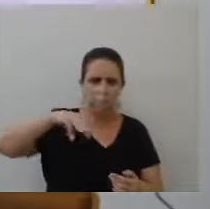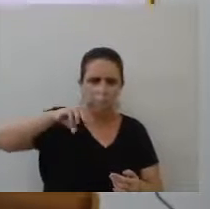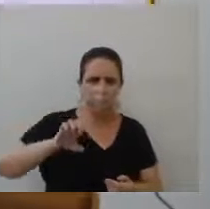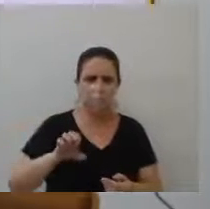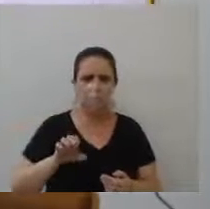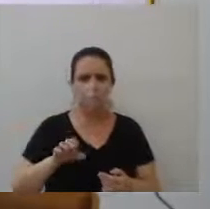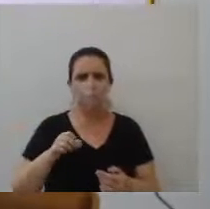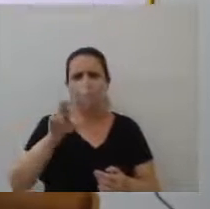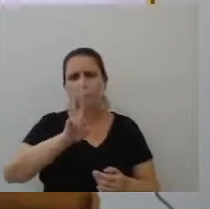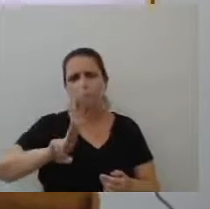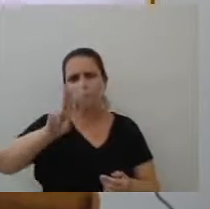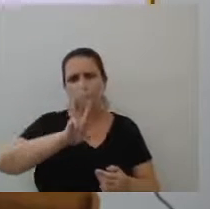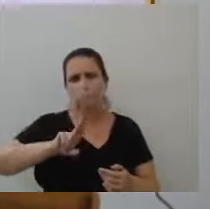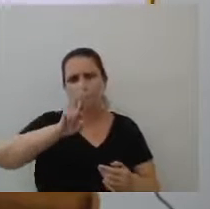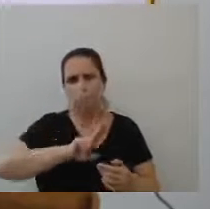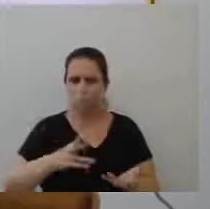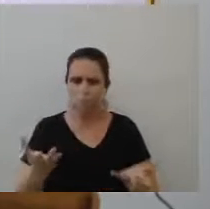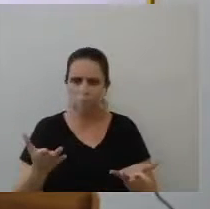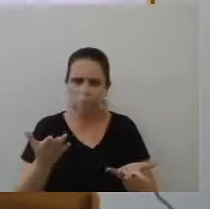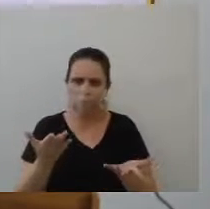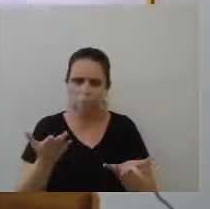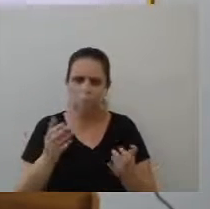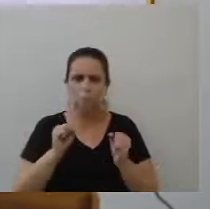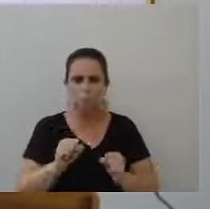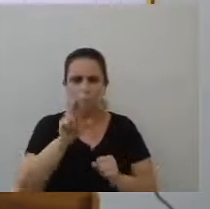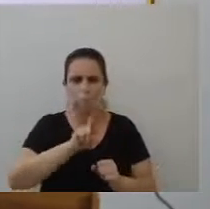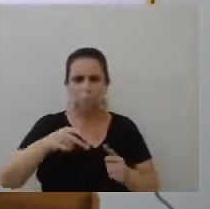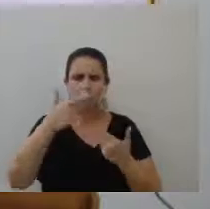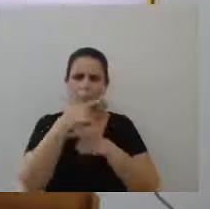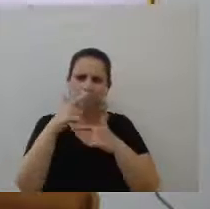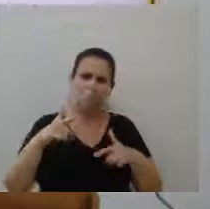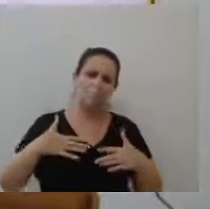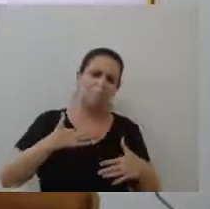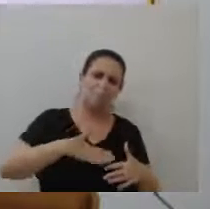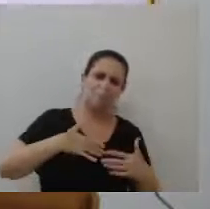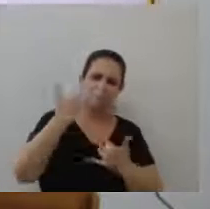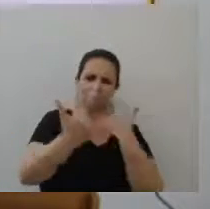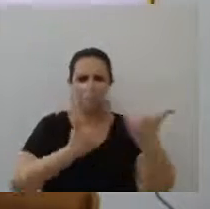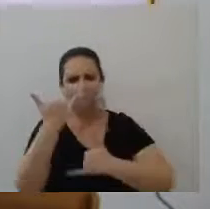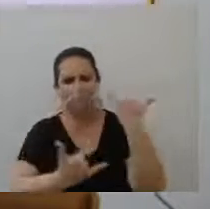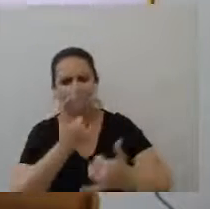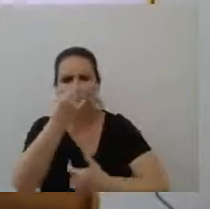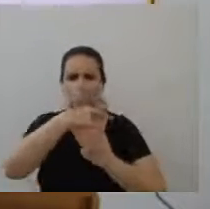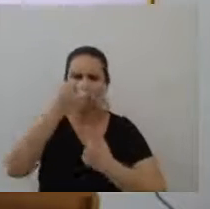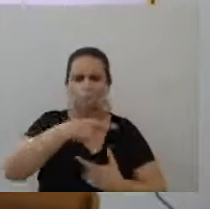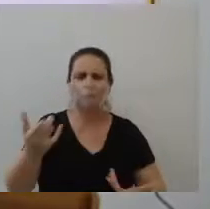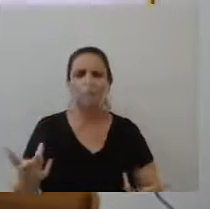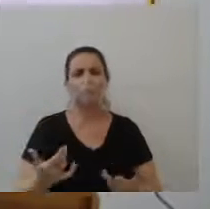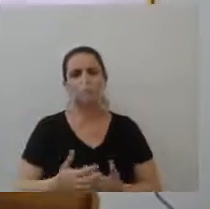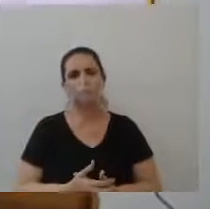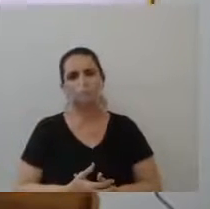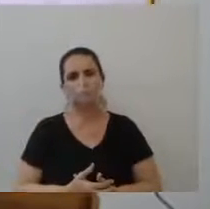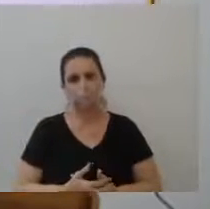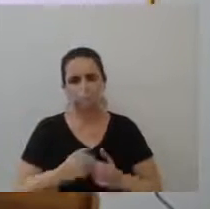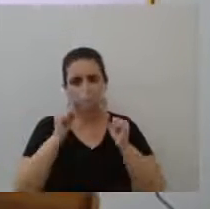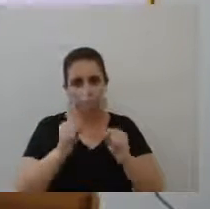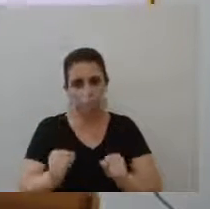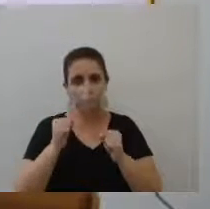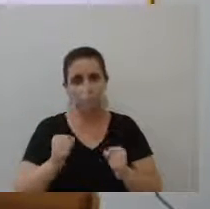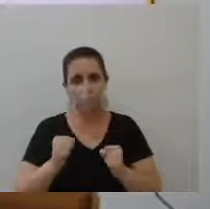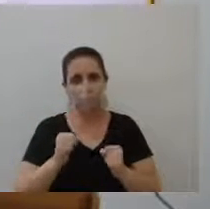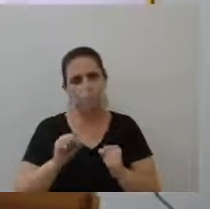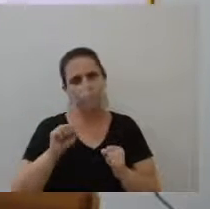situação exagerada como essa, pelo menos eu espero que não, mas situações em que alguém vê algo que realmente é